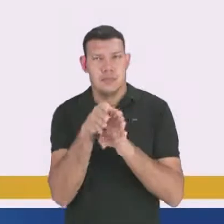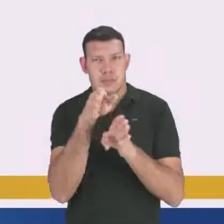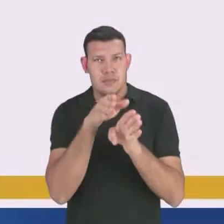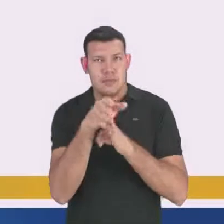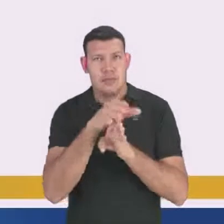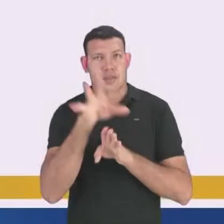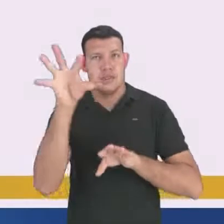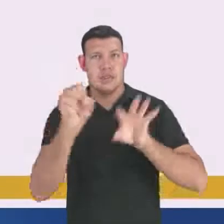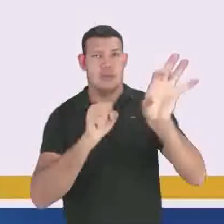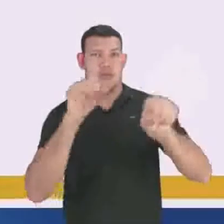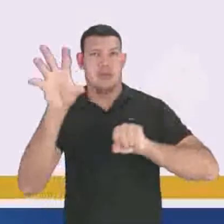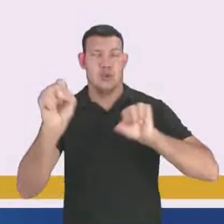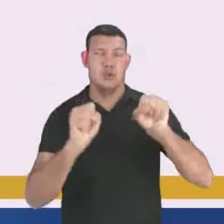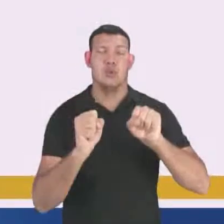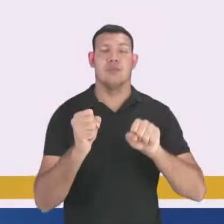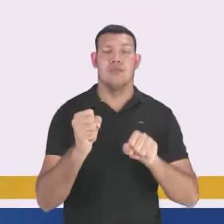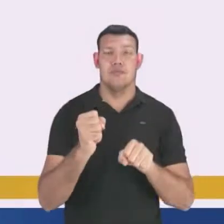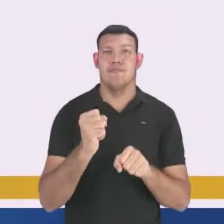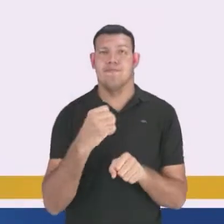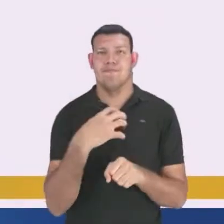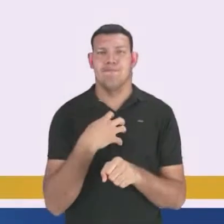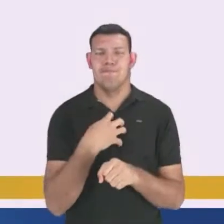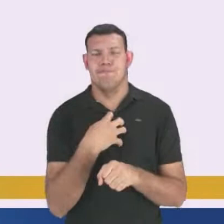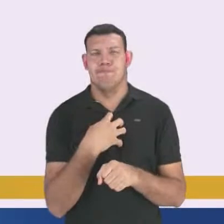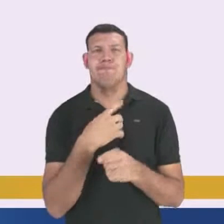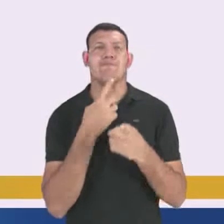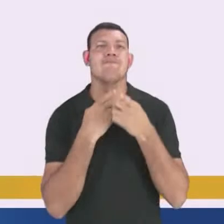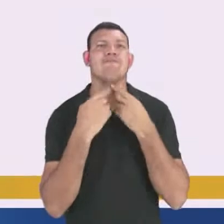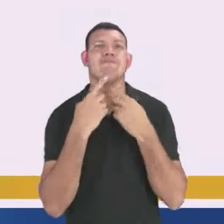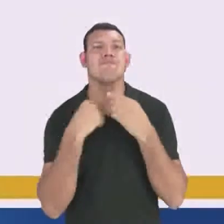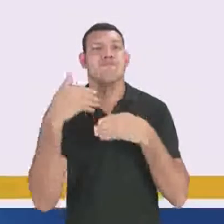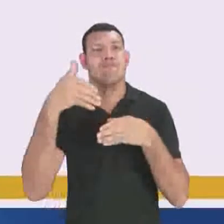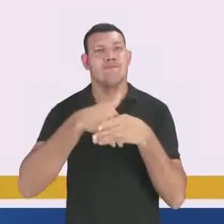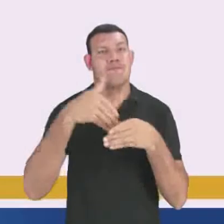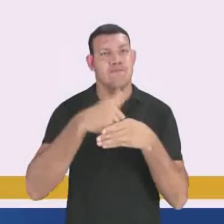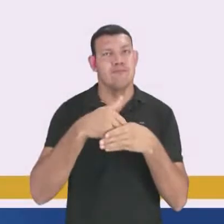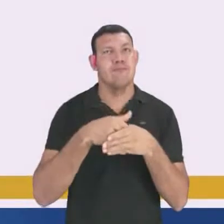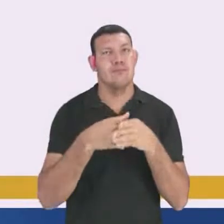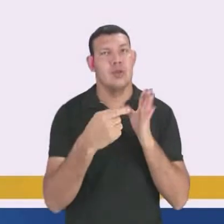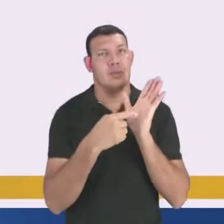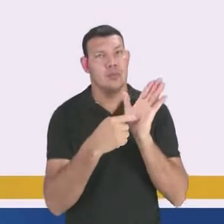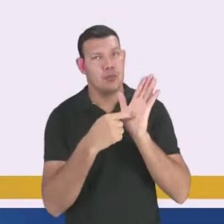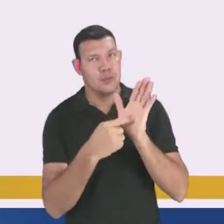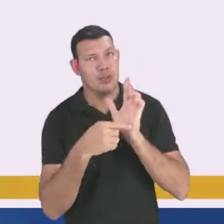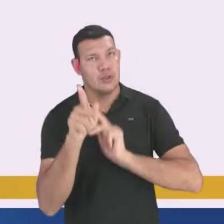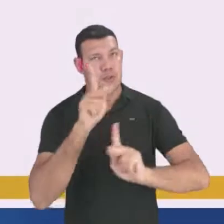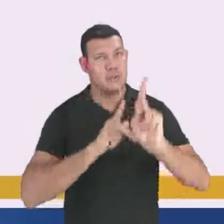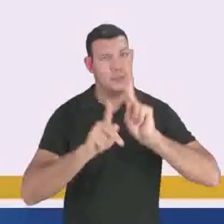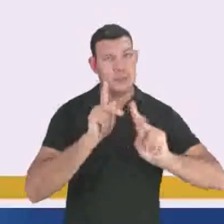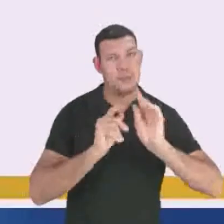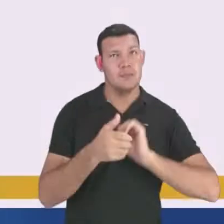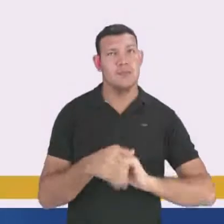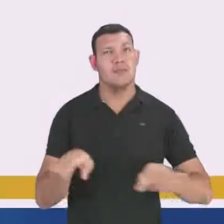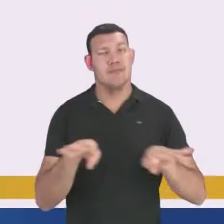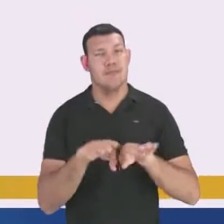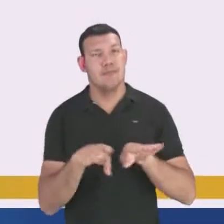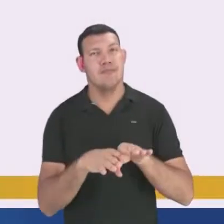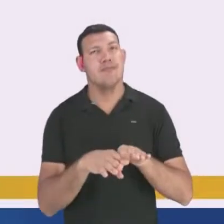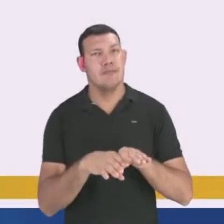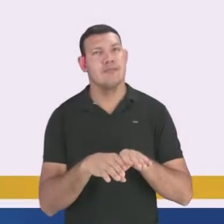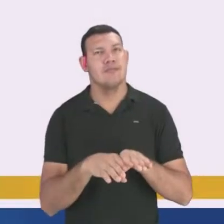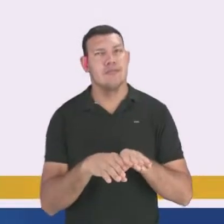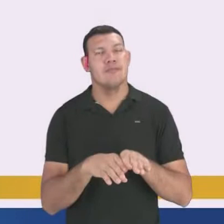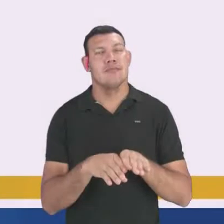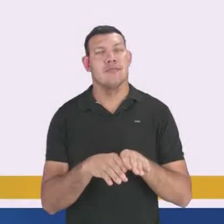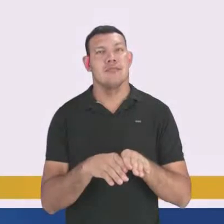a coletar, a intenção de votos de uma amostra da população, mas também, em diagnosticar aí a escolaridade